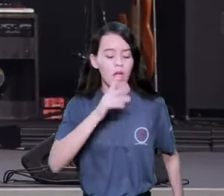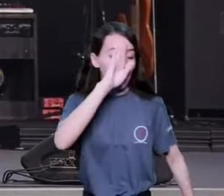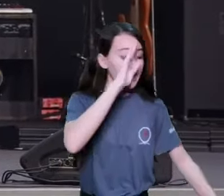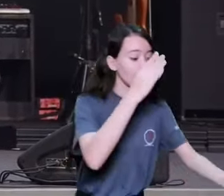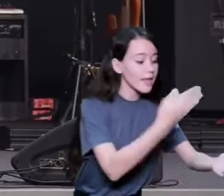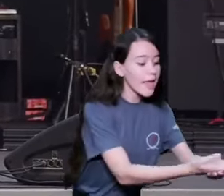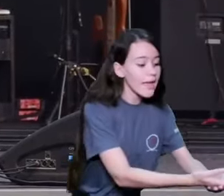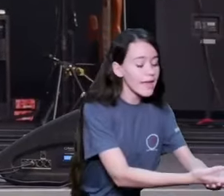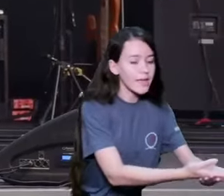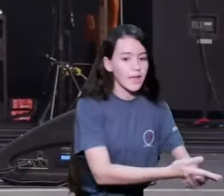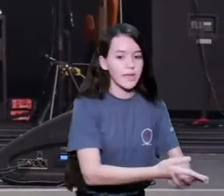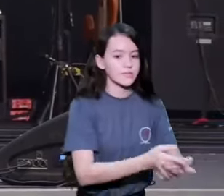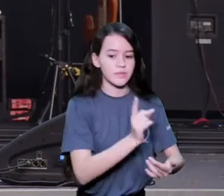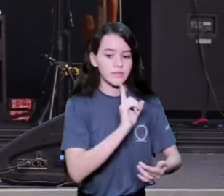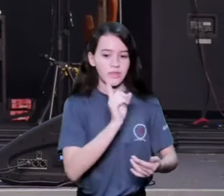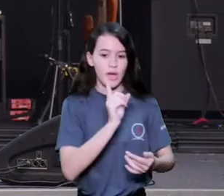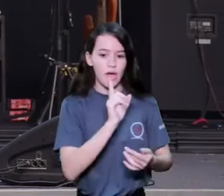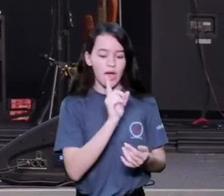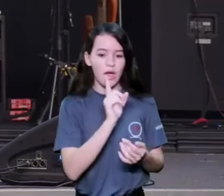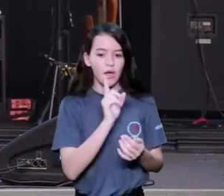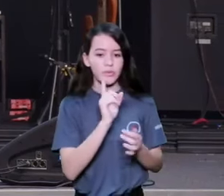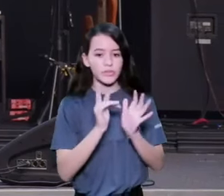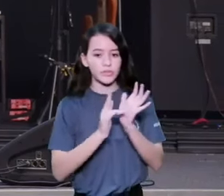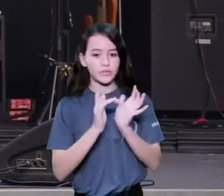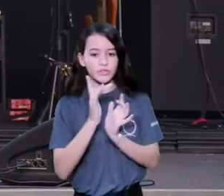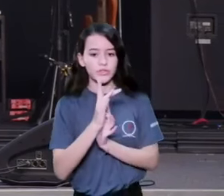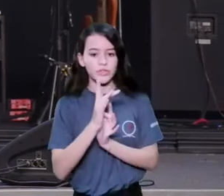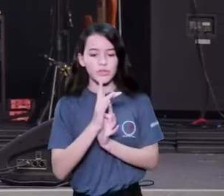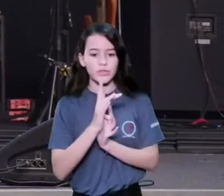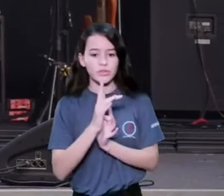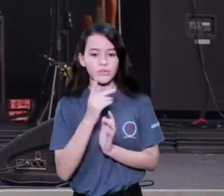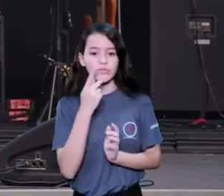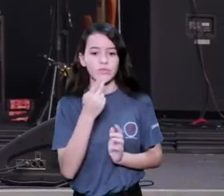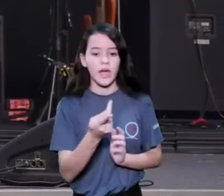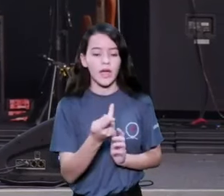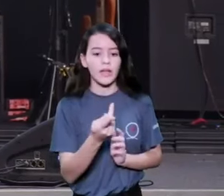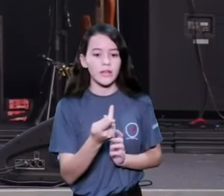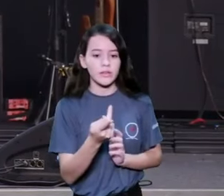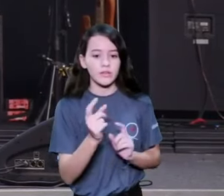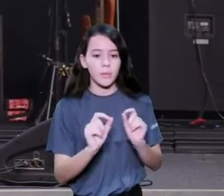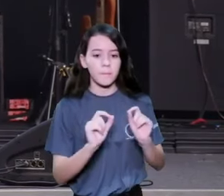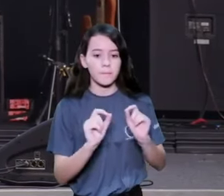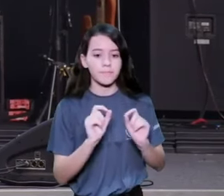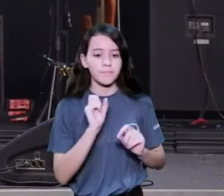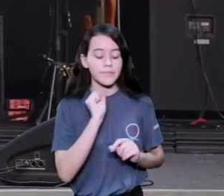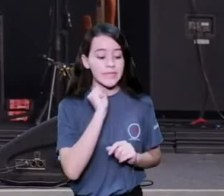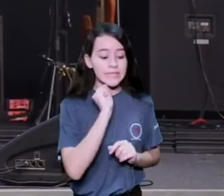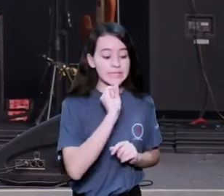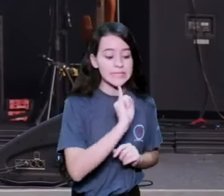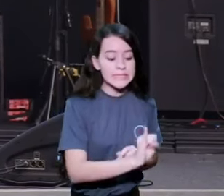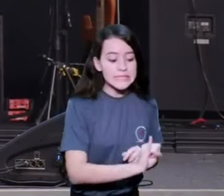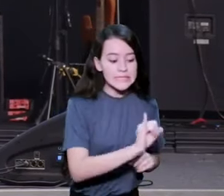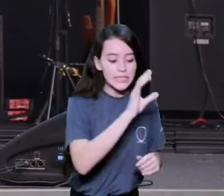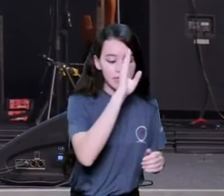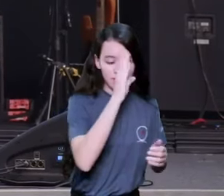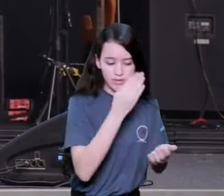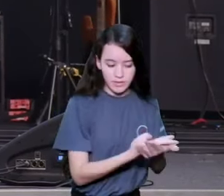Creia Jesus coloca uma condicionalidade se